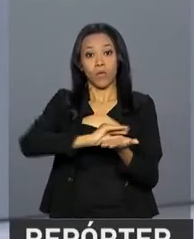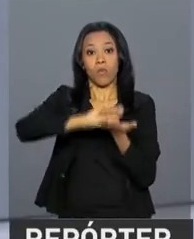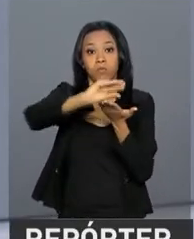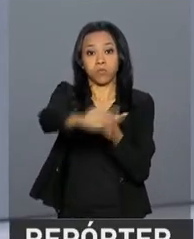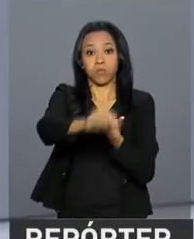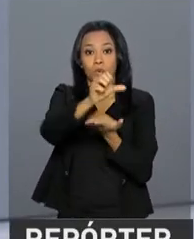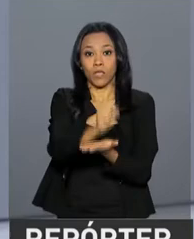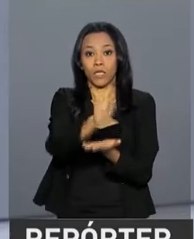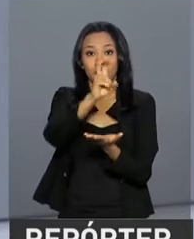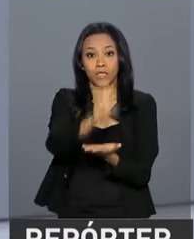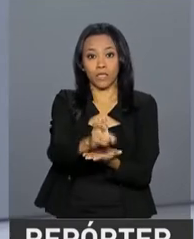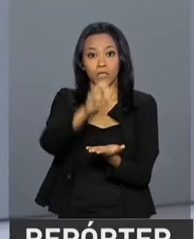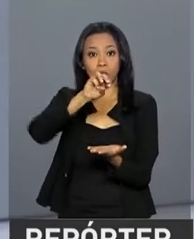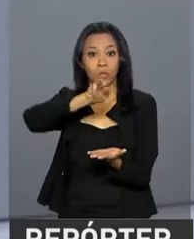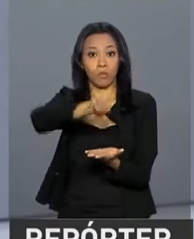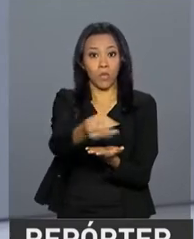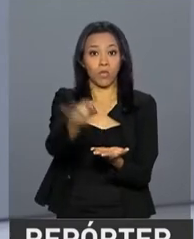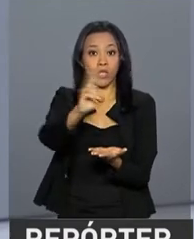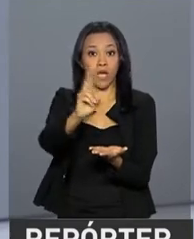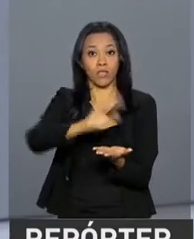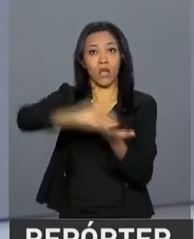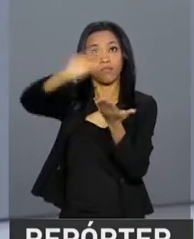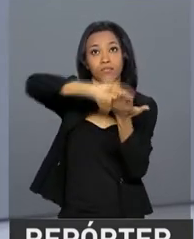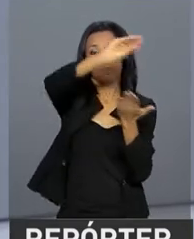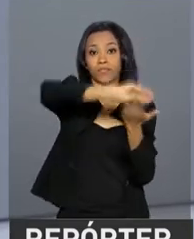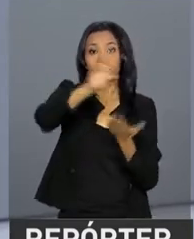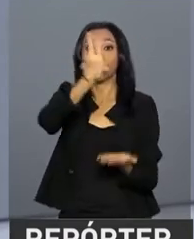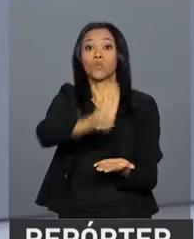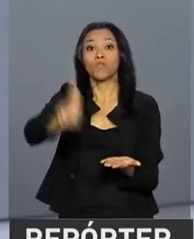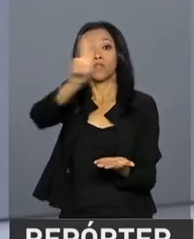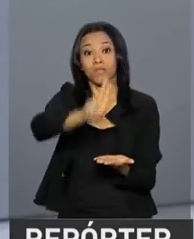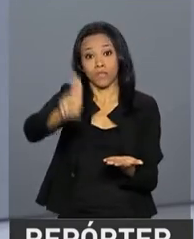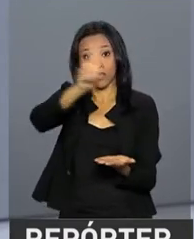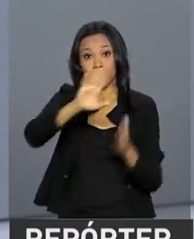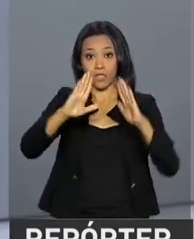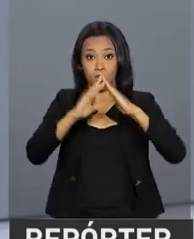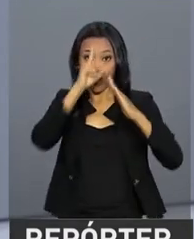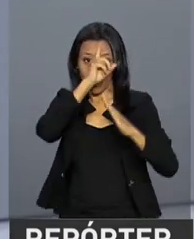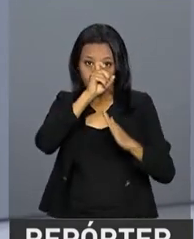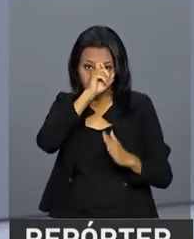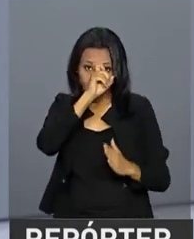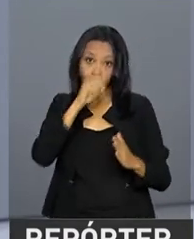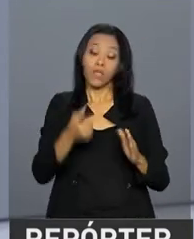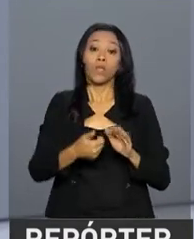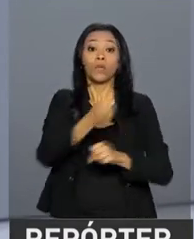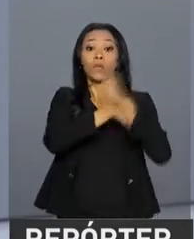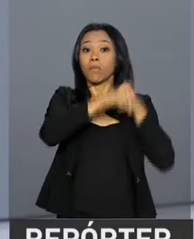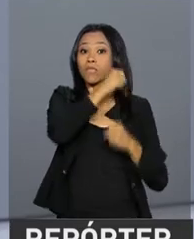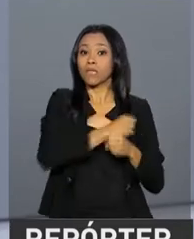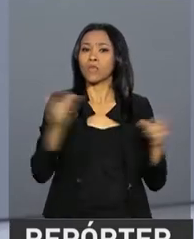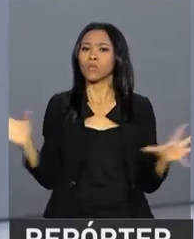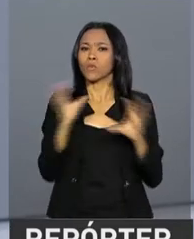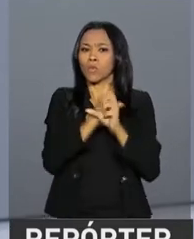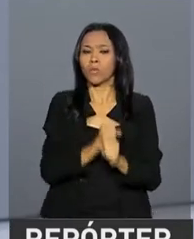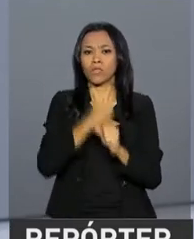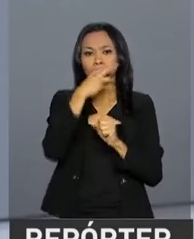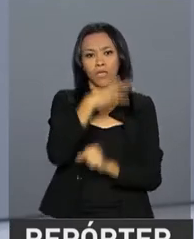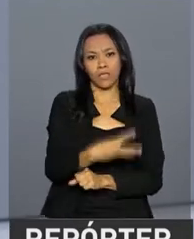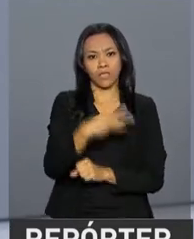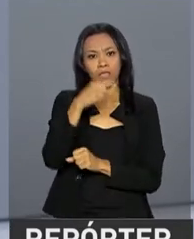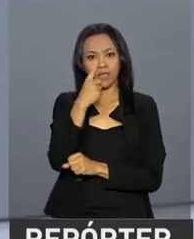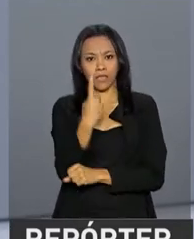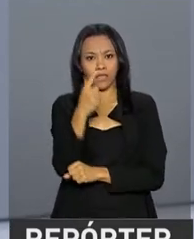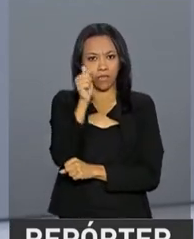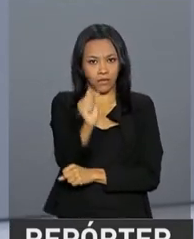de reais aos hospitais universitários na última semana. No ano, os repasses feitos pelo MEC somam 317 milhões